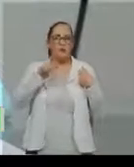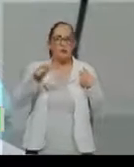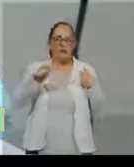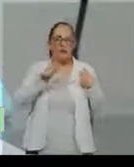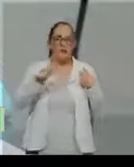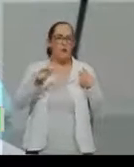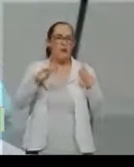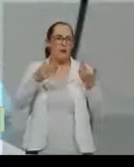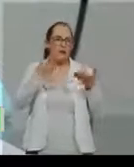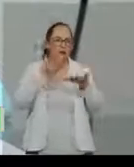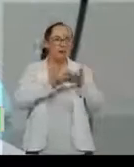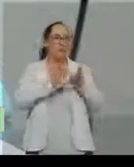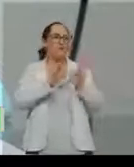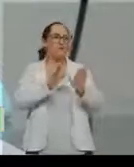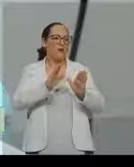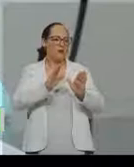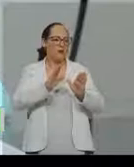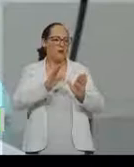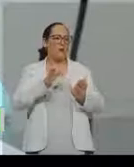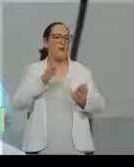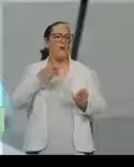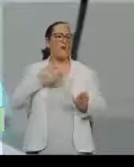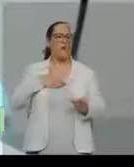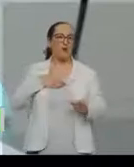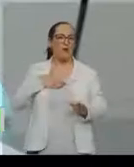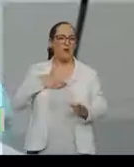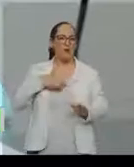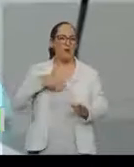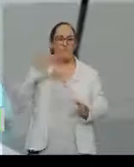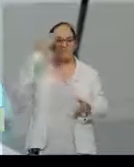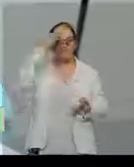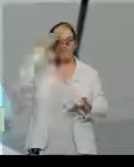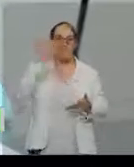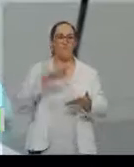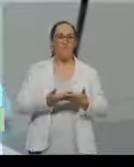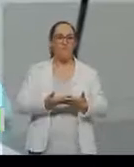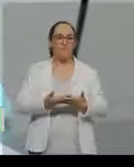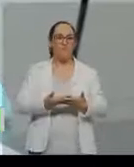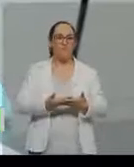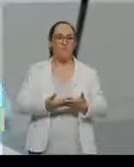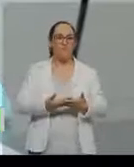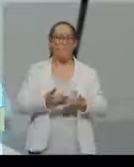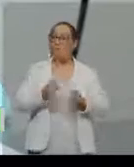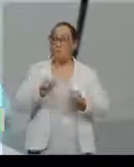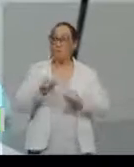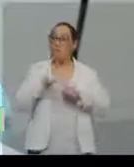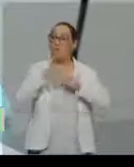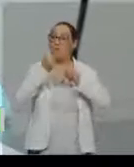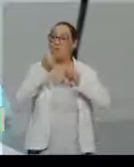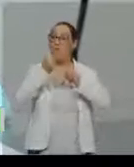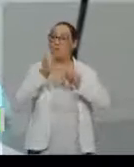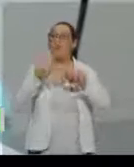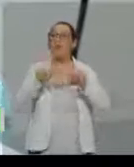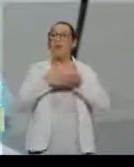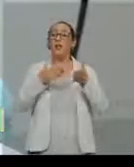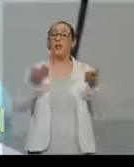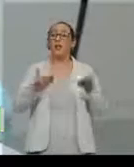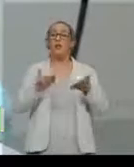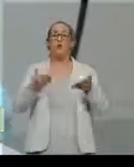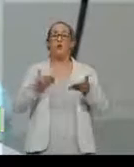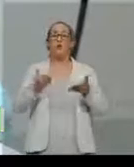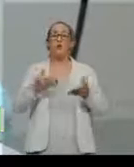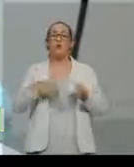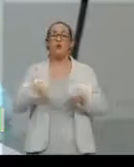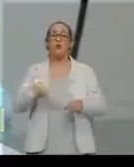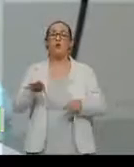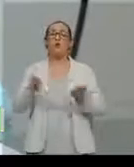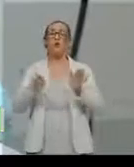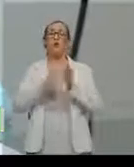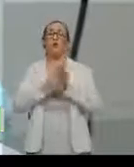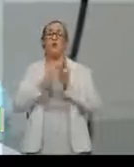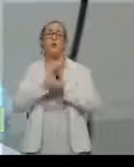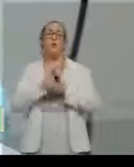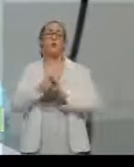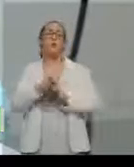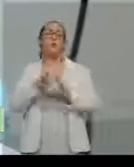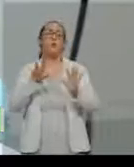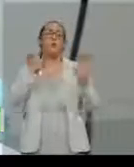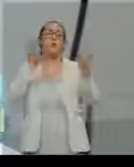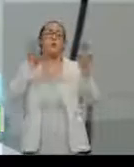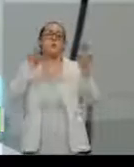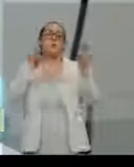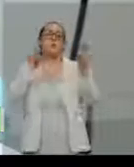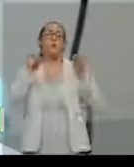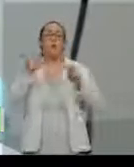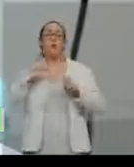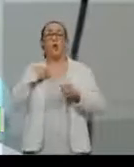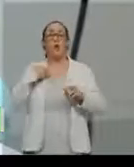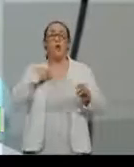minha credibilidade. E a gente vê que isso é tão forte que até hoje nós escutamos a expressão, mudei de emprego, sujei minha carteira. Nossa, mas eu fiquei